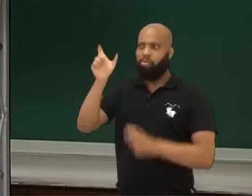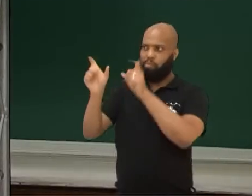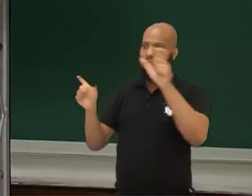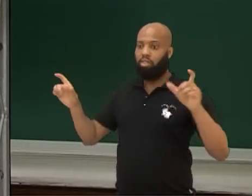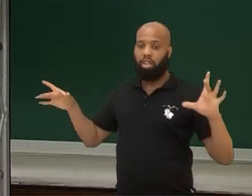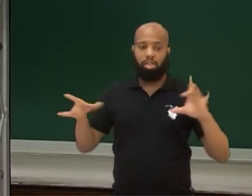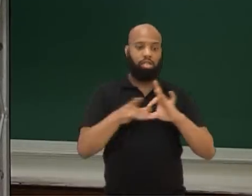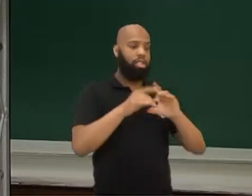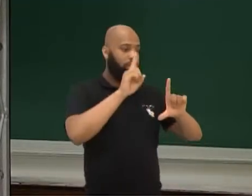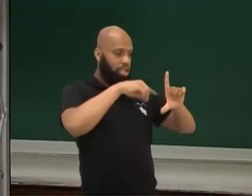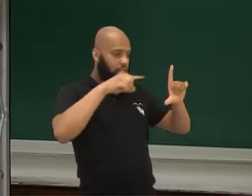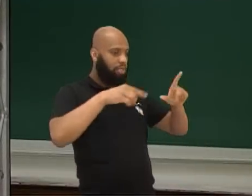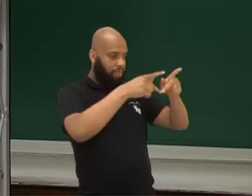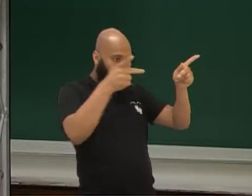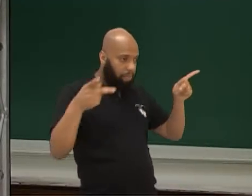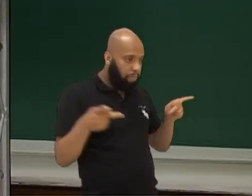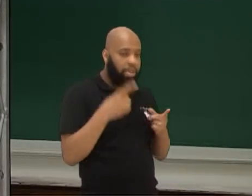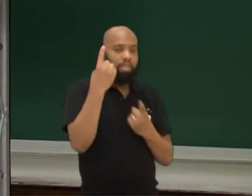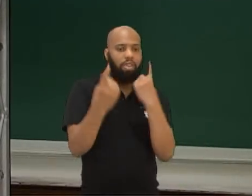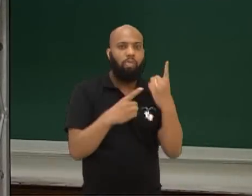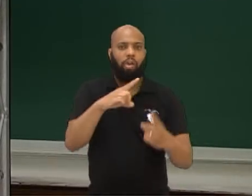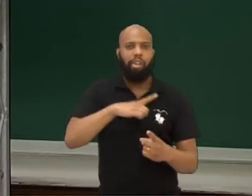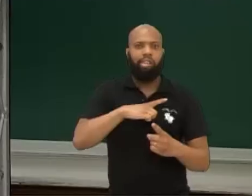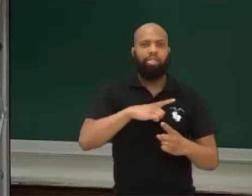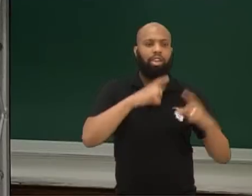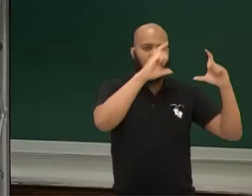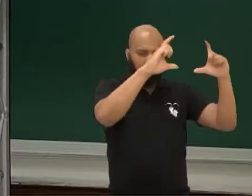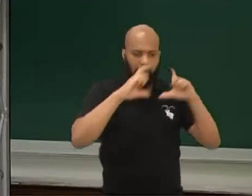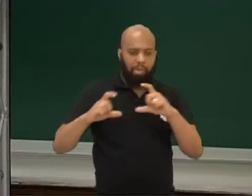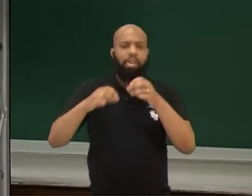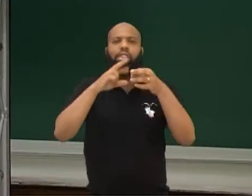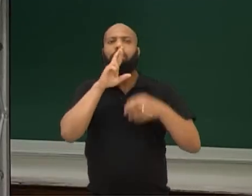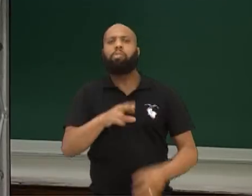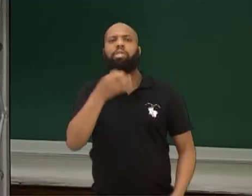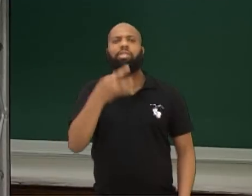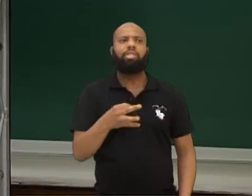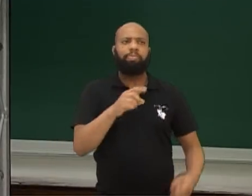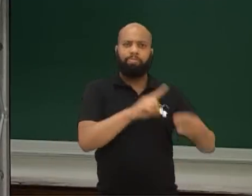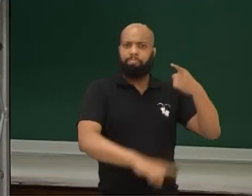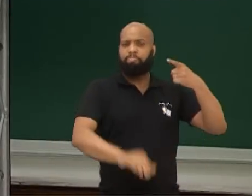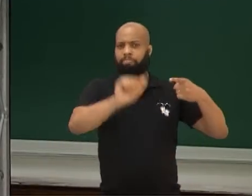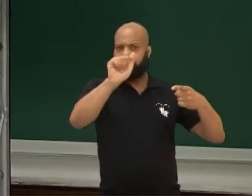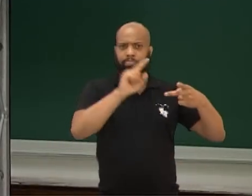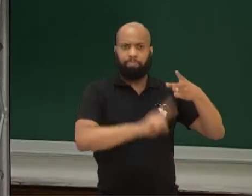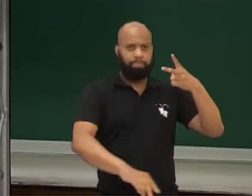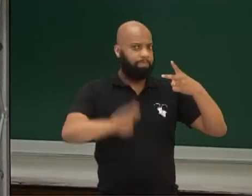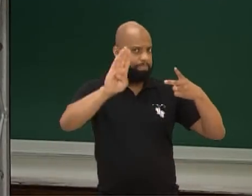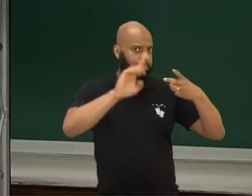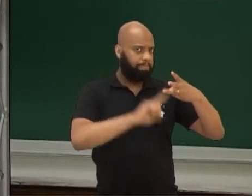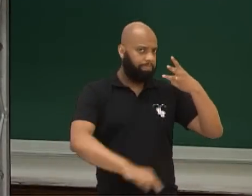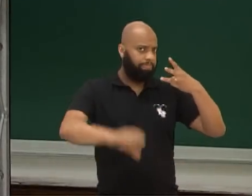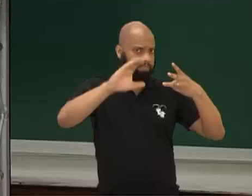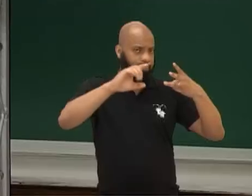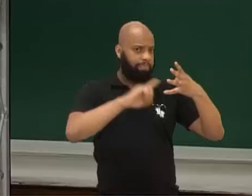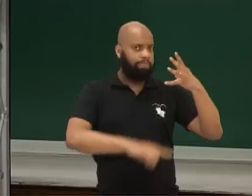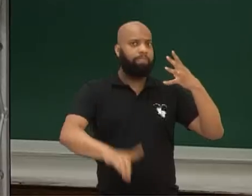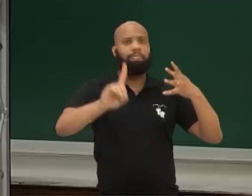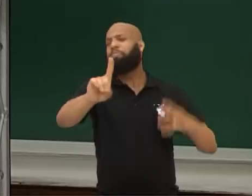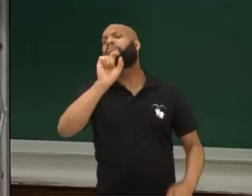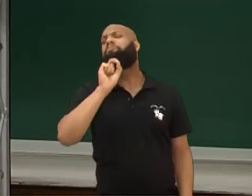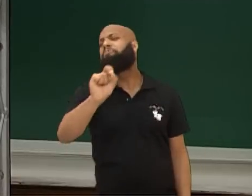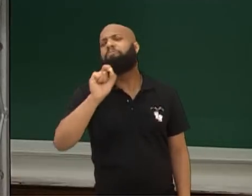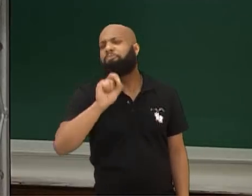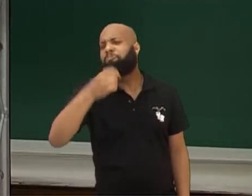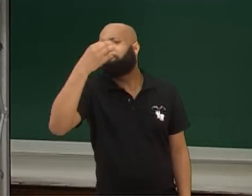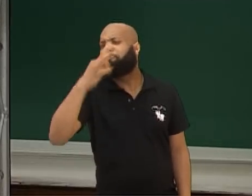a tabela, qual dessas 4 alternativas está correta? A letra A letra B, a letra